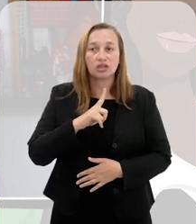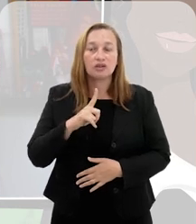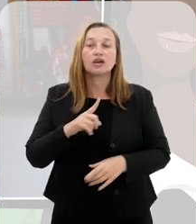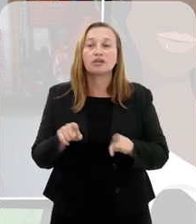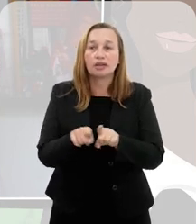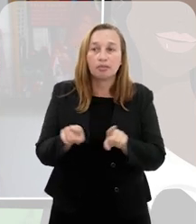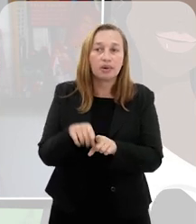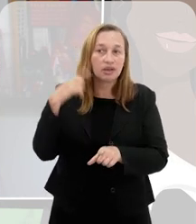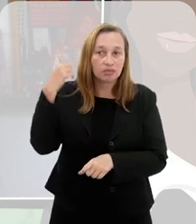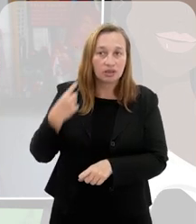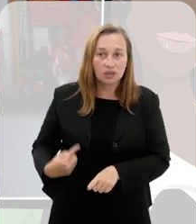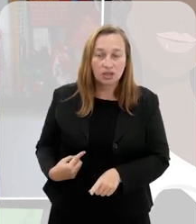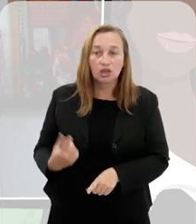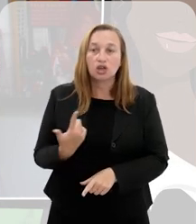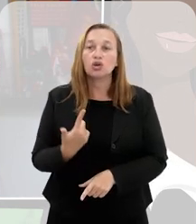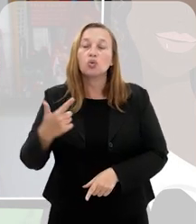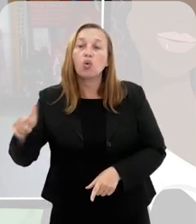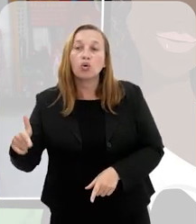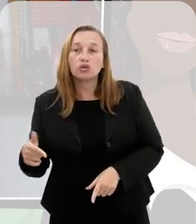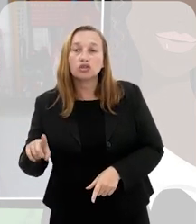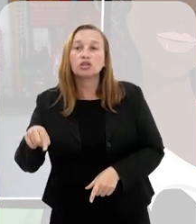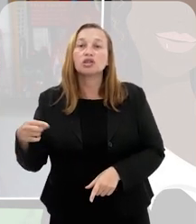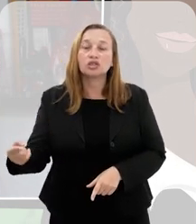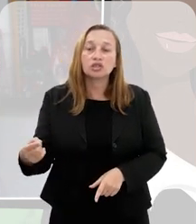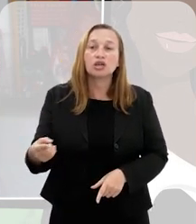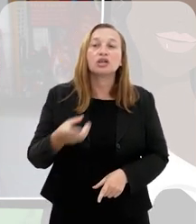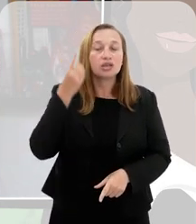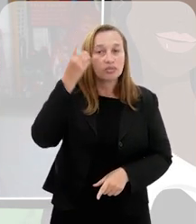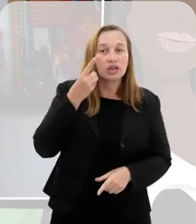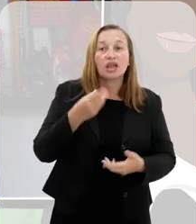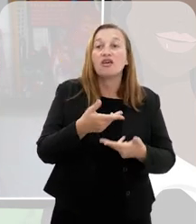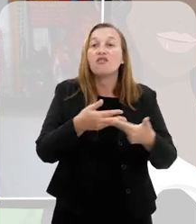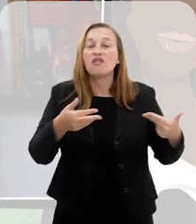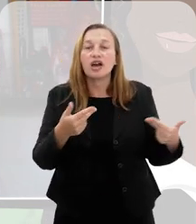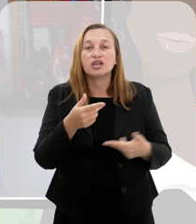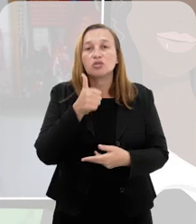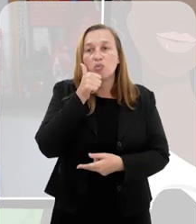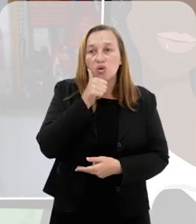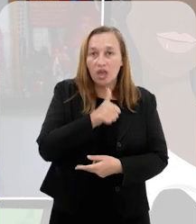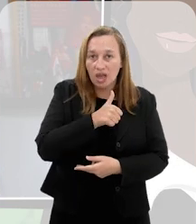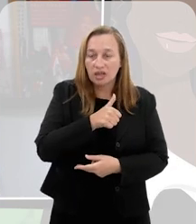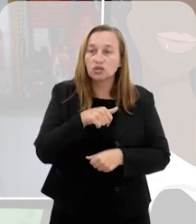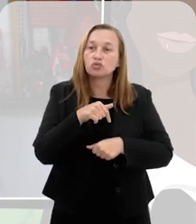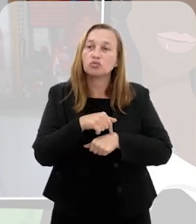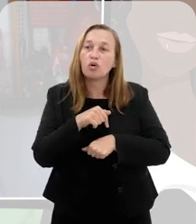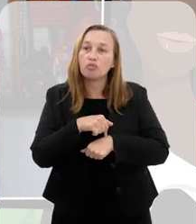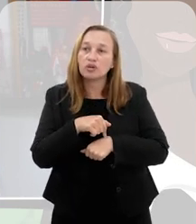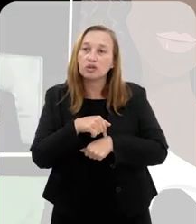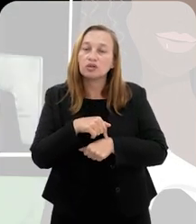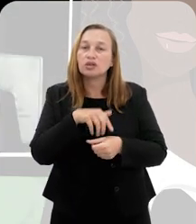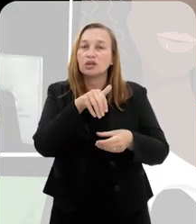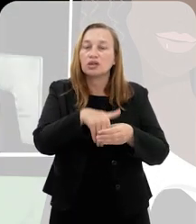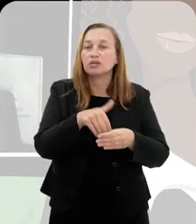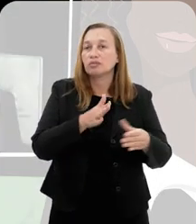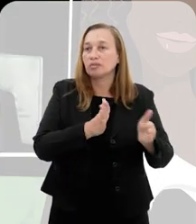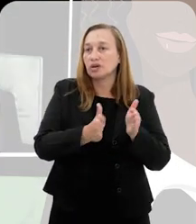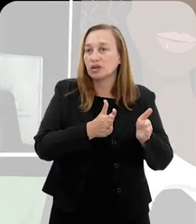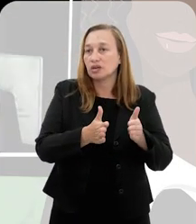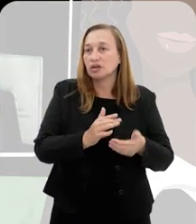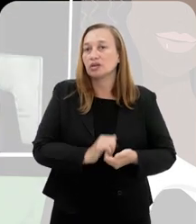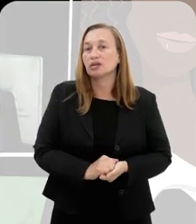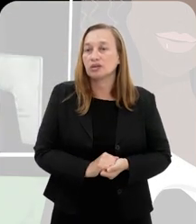no caso da deputada Dani Balbi, das deputadas, muitas, muitas mulheres que no